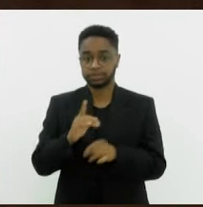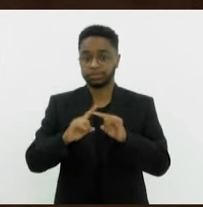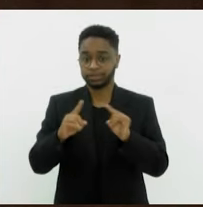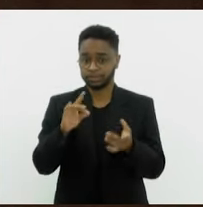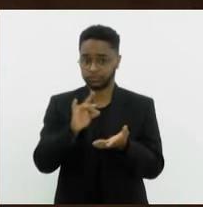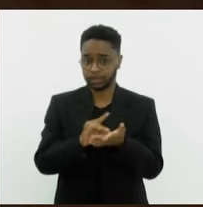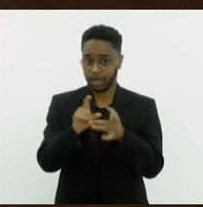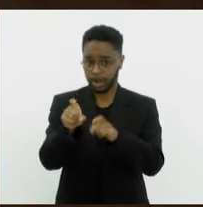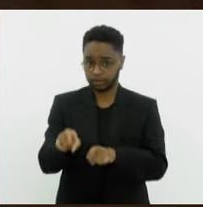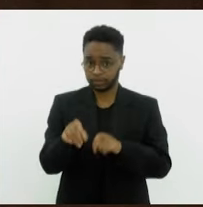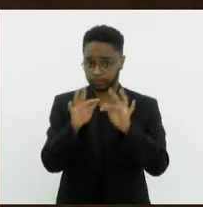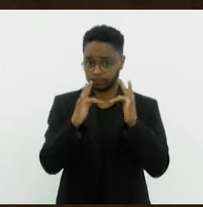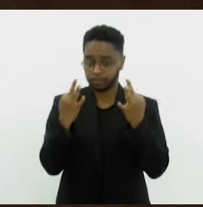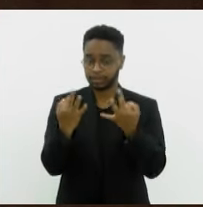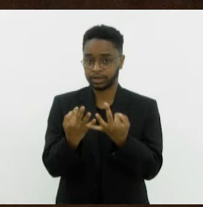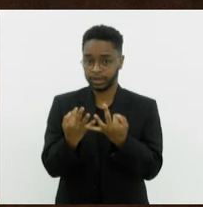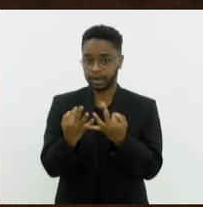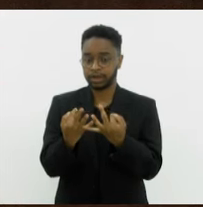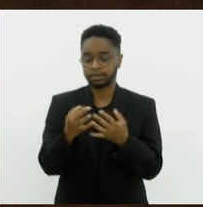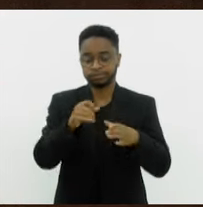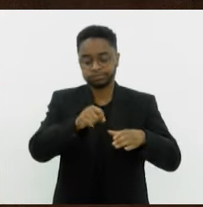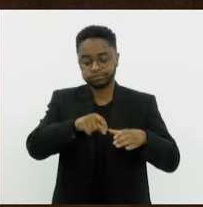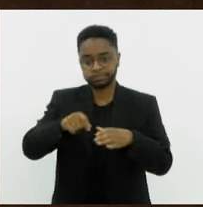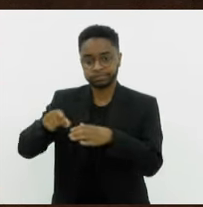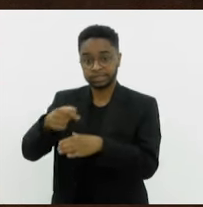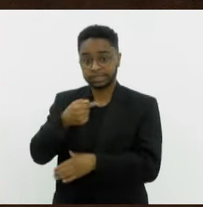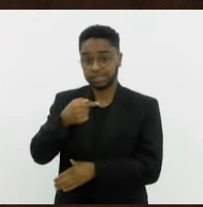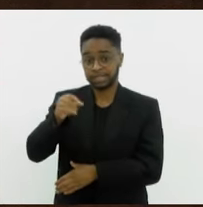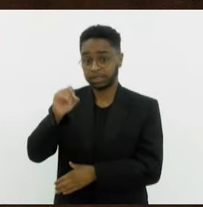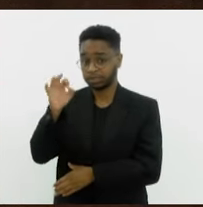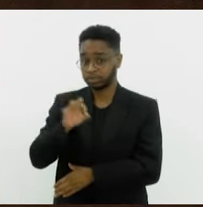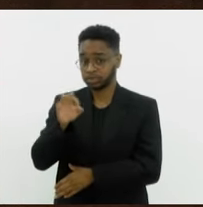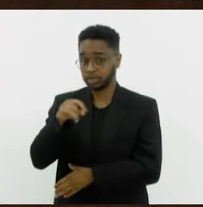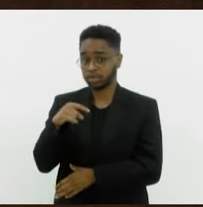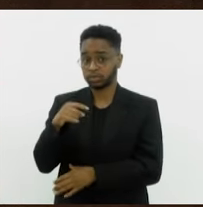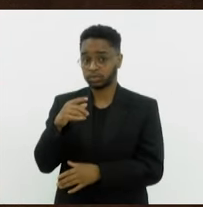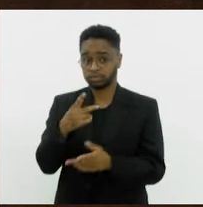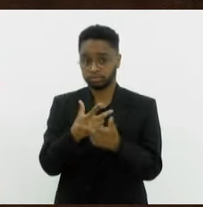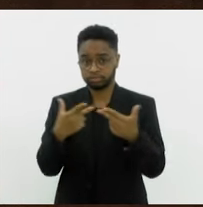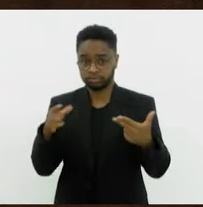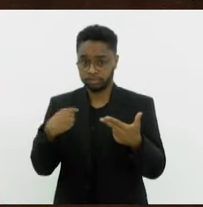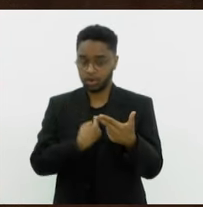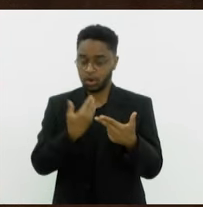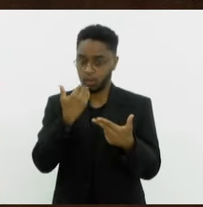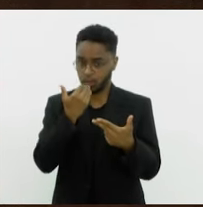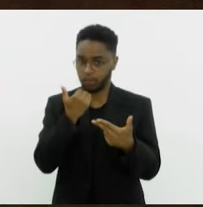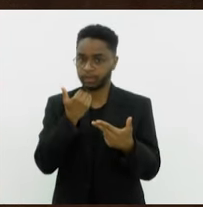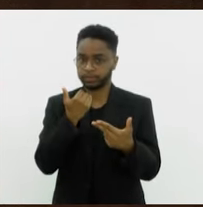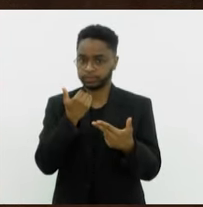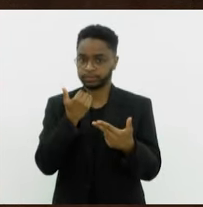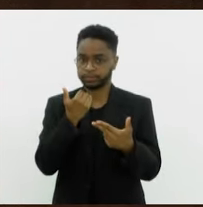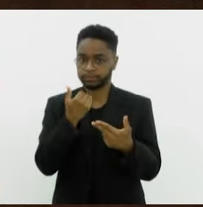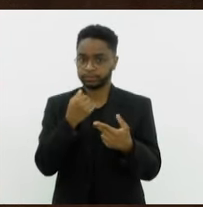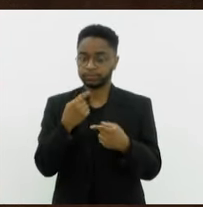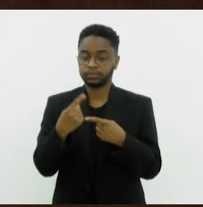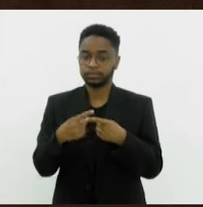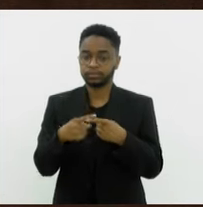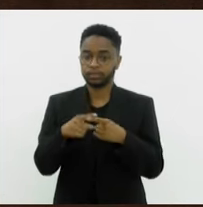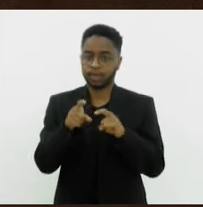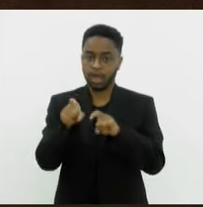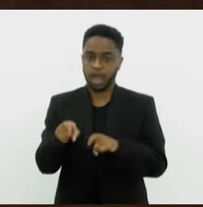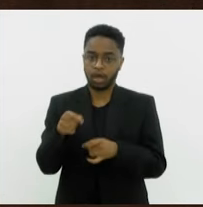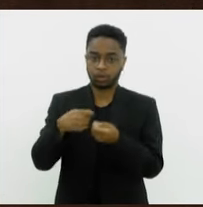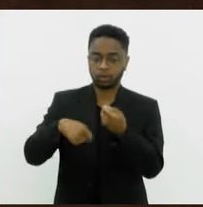familiar produz 70% da comida que vai para a mesa do brasileiro. Porque o que o